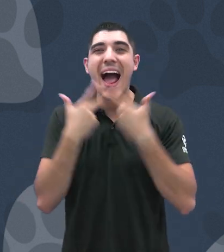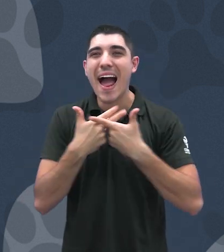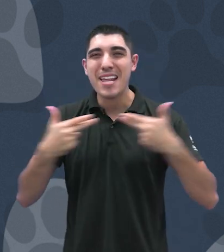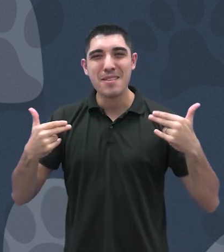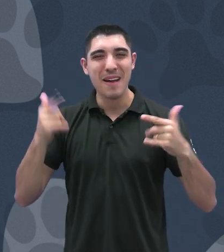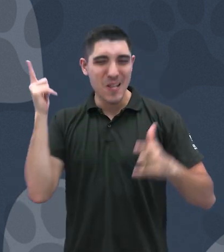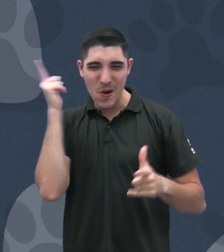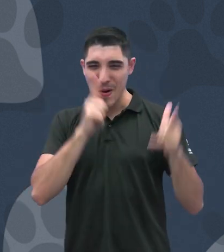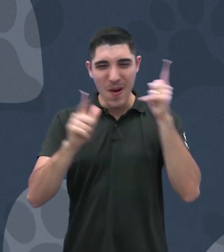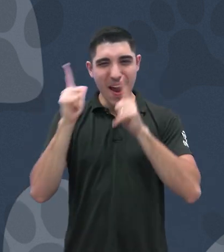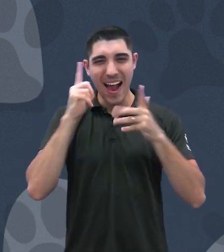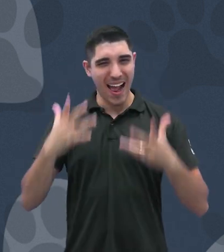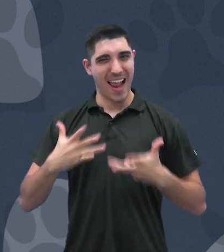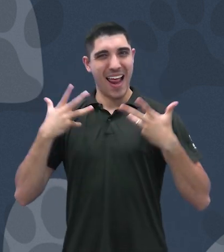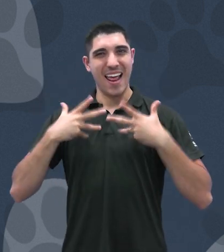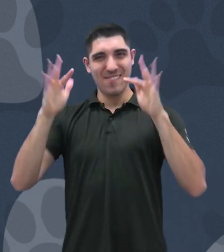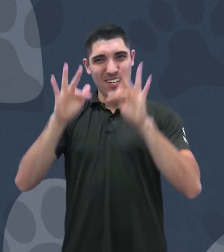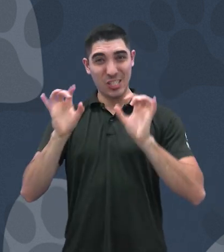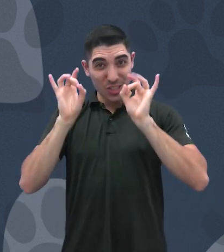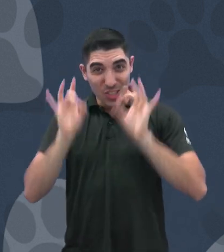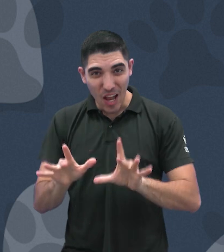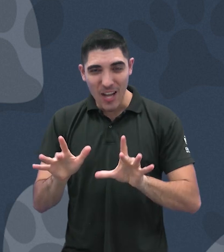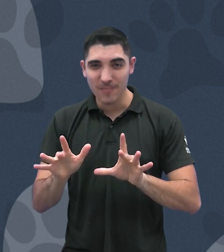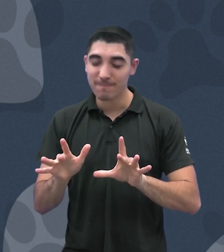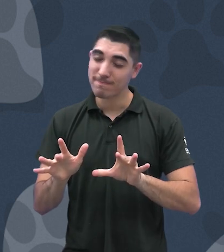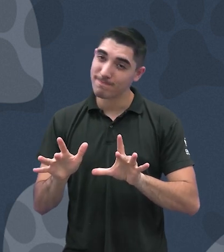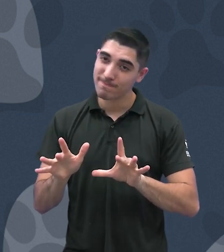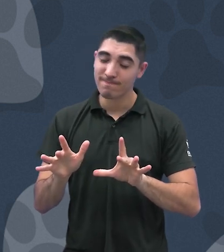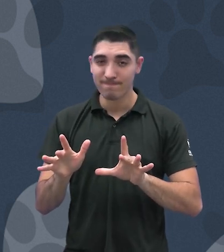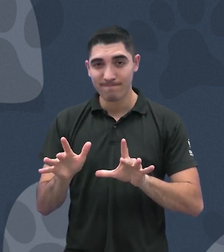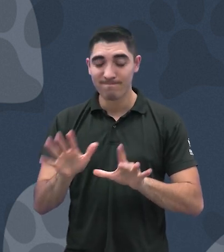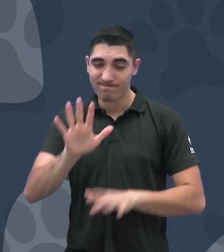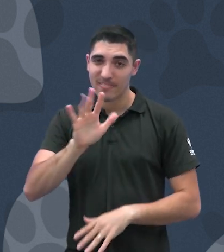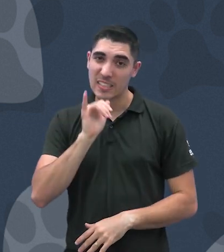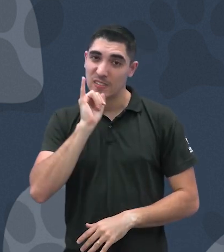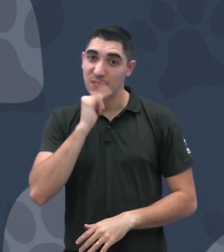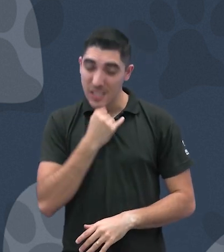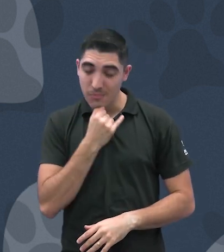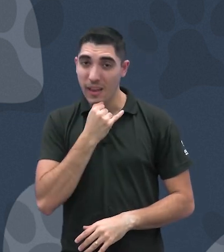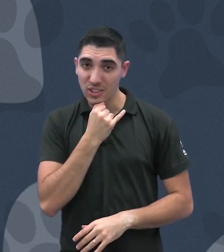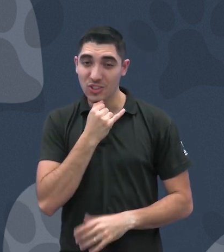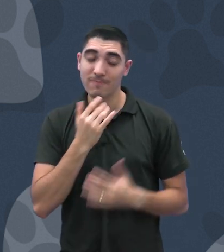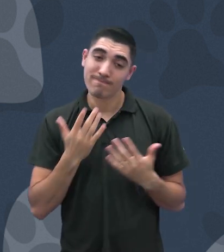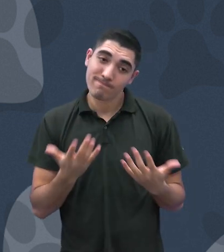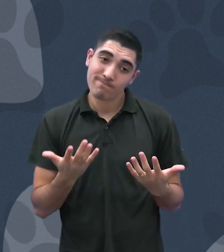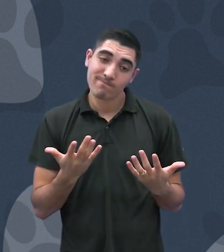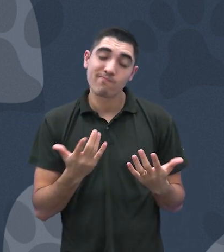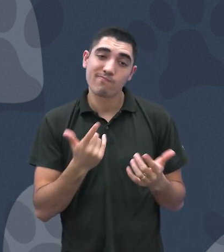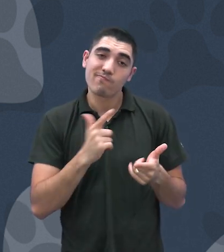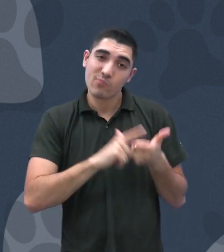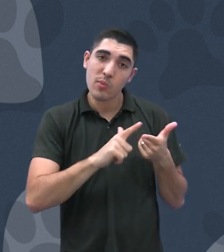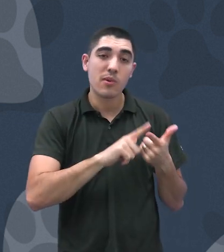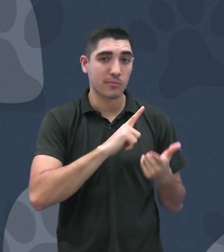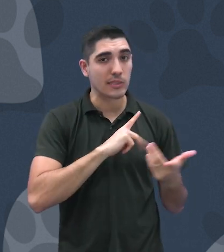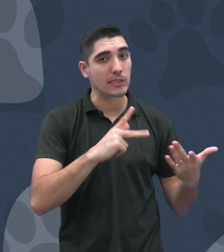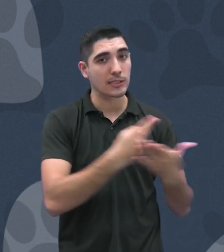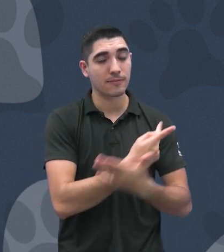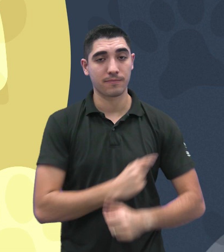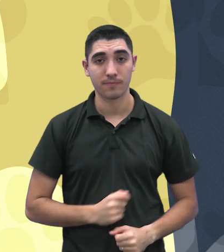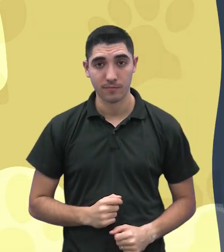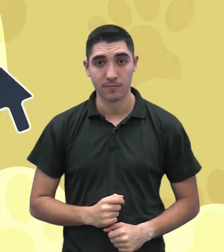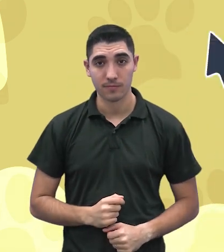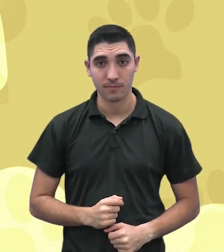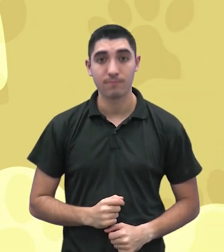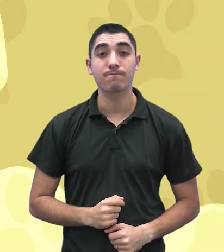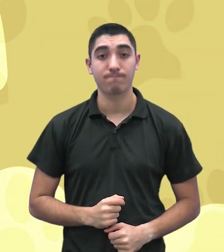do mundo vivessem só dias assim, ó, de felicidade total. Mas, infelizmente, nem sempre é desse jeito, né?